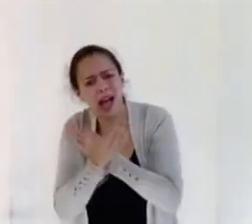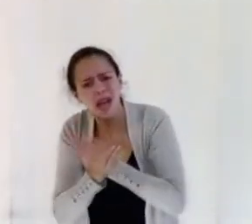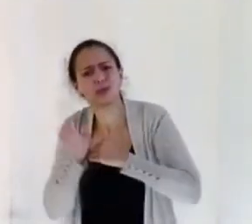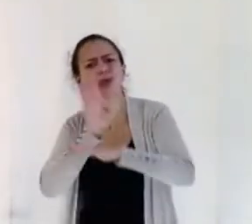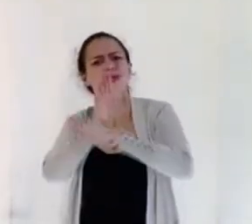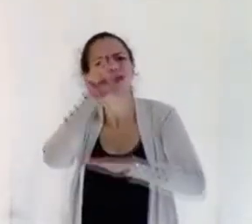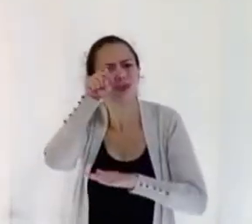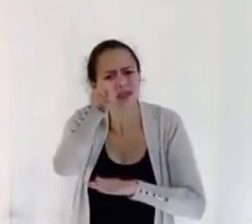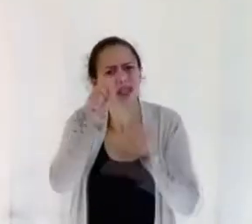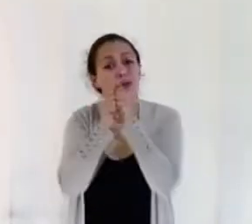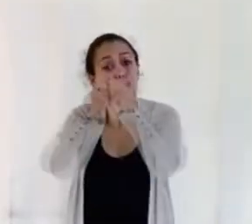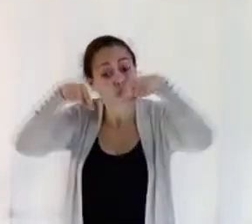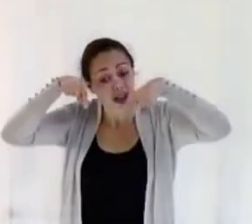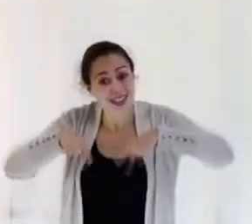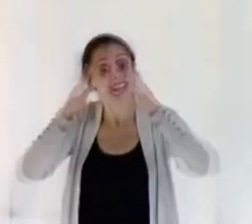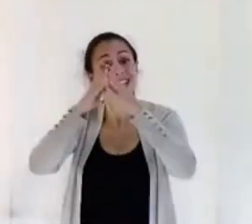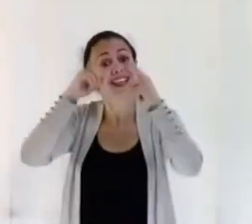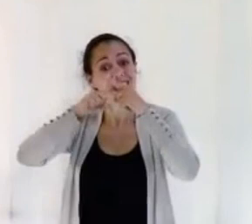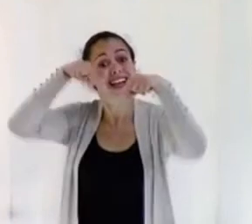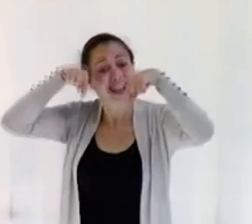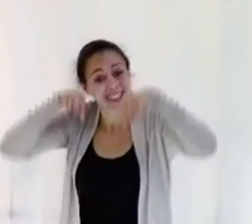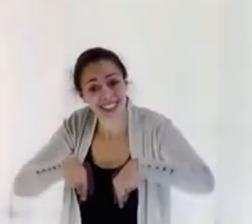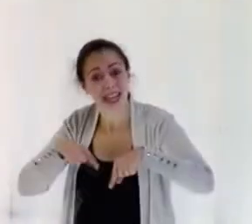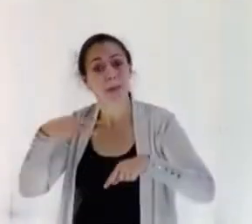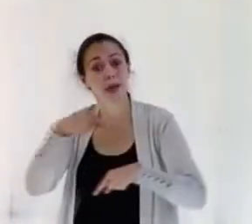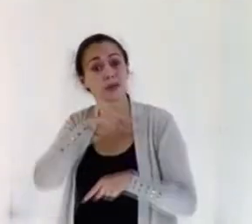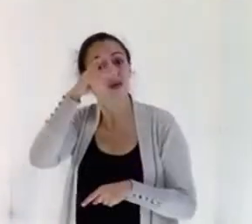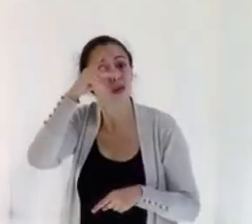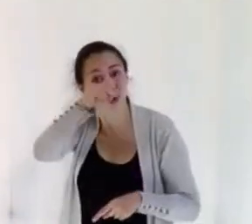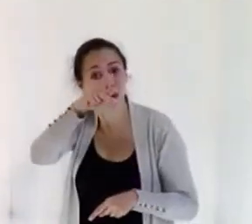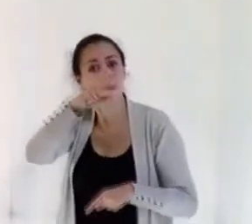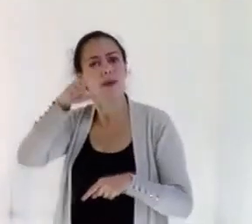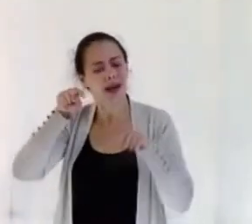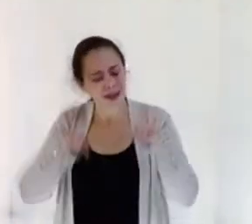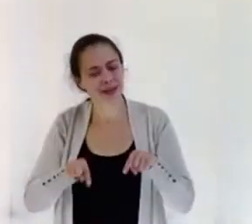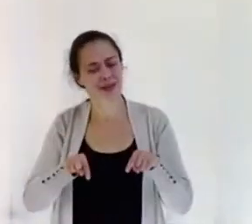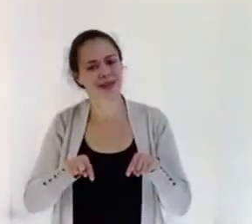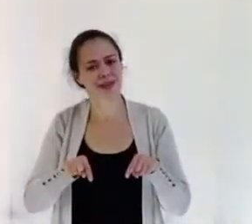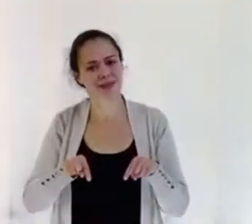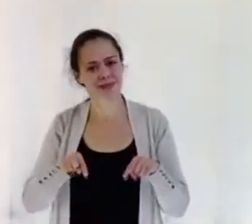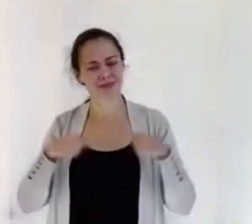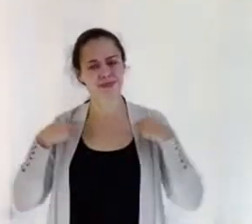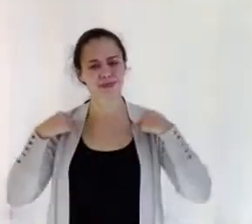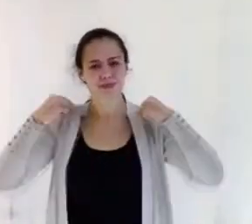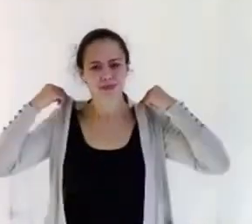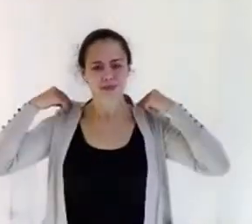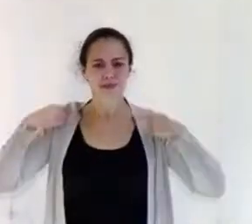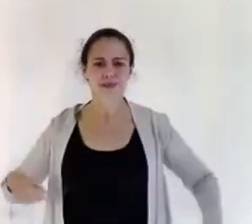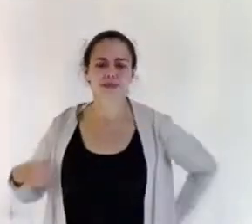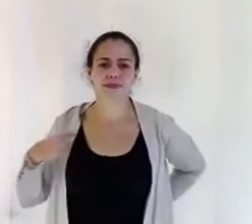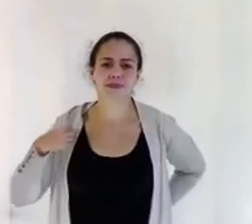você. Nós temos muito medo ainda do que vai acontecer depois que tudo isso passar.